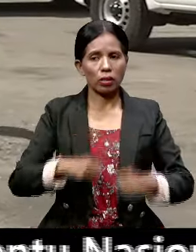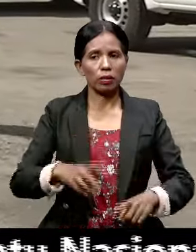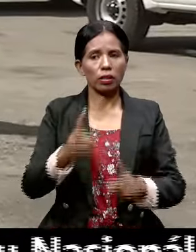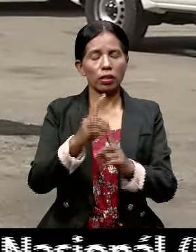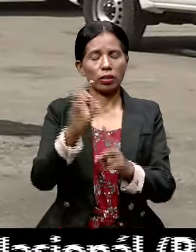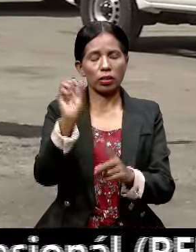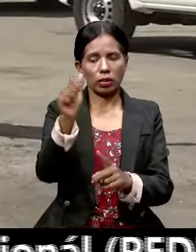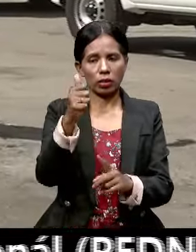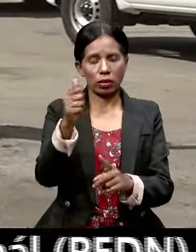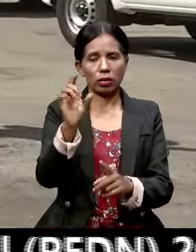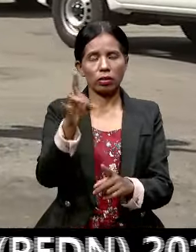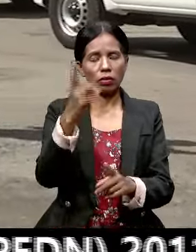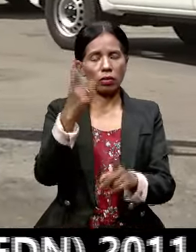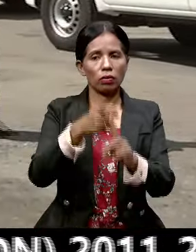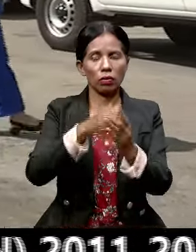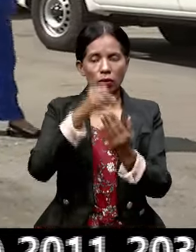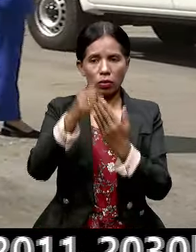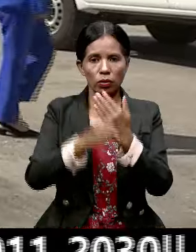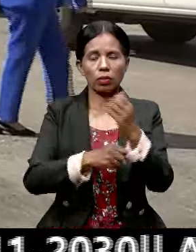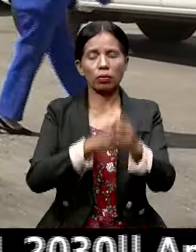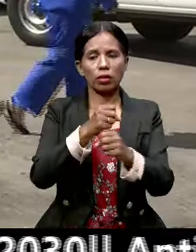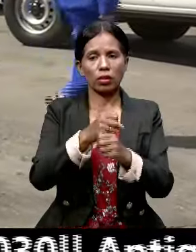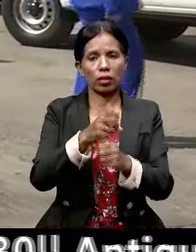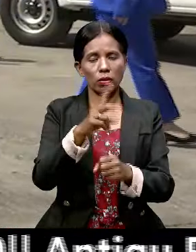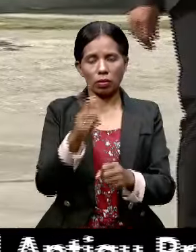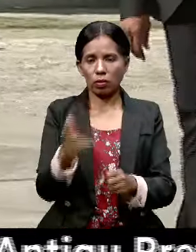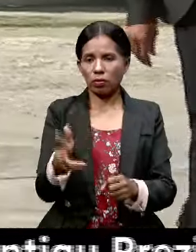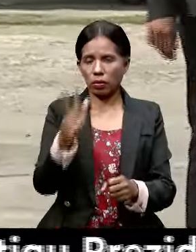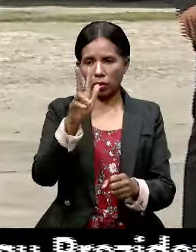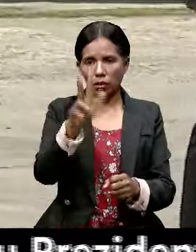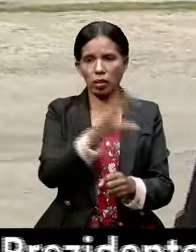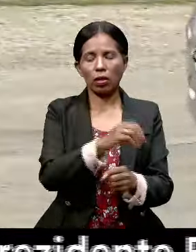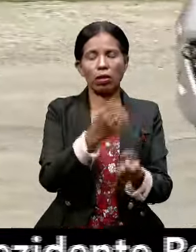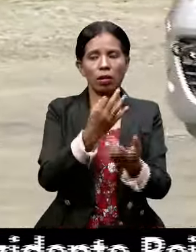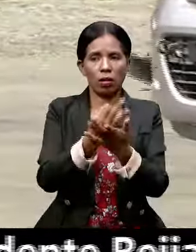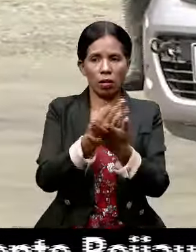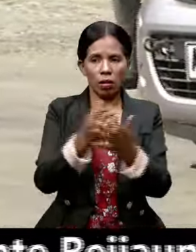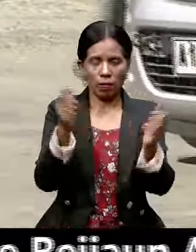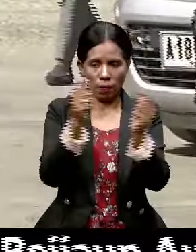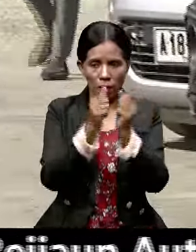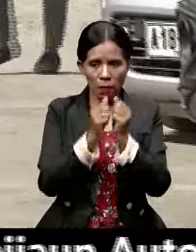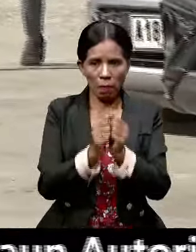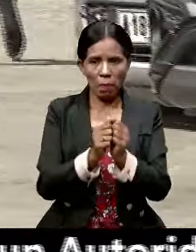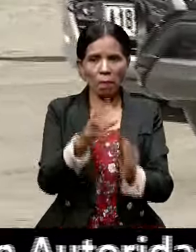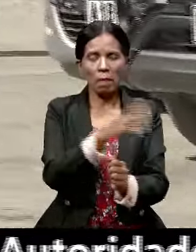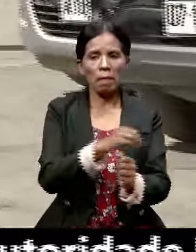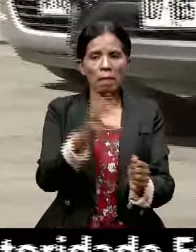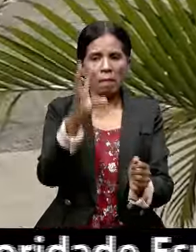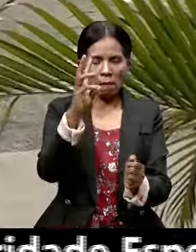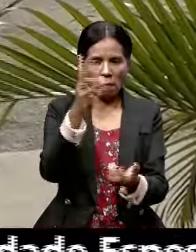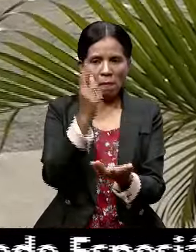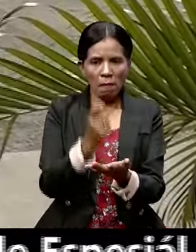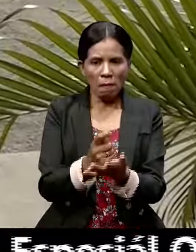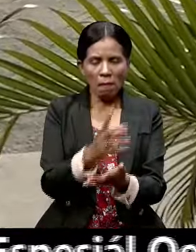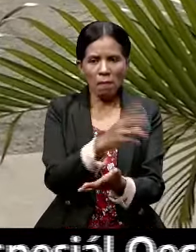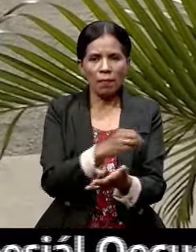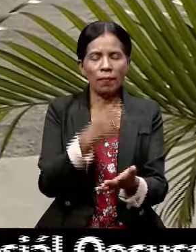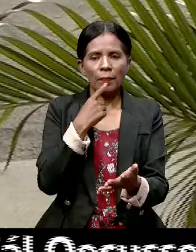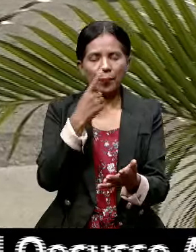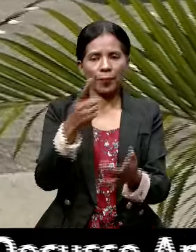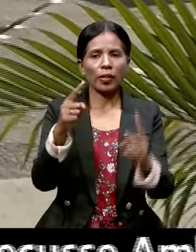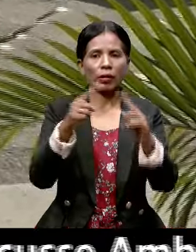Sanolo Simualo fula no outubro tina rihun rua Ronolo Recintolu ho orçamento dólar americano tokonen ho di hata mai moro mai